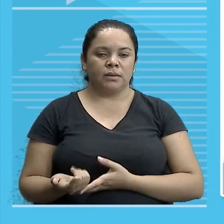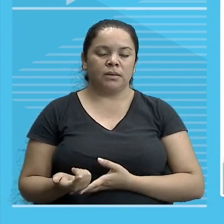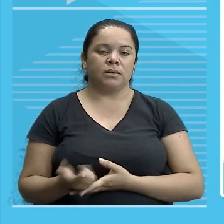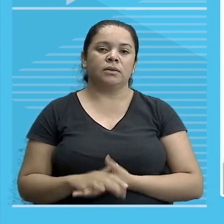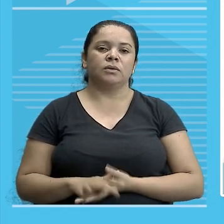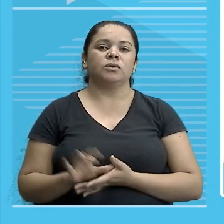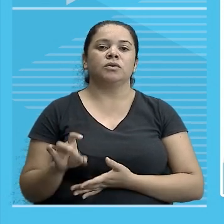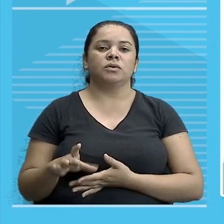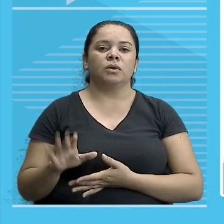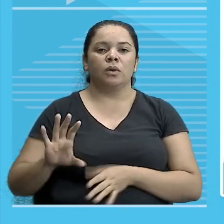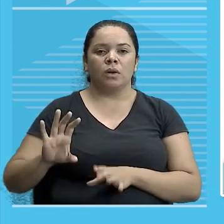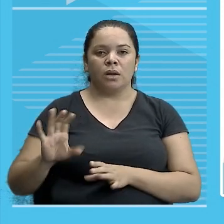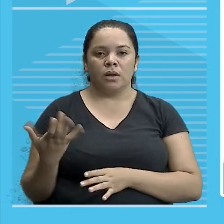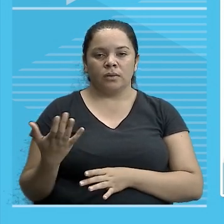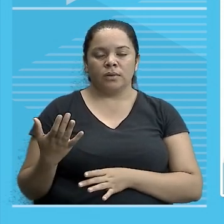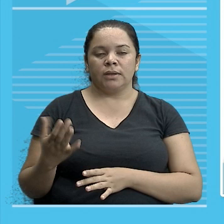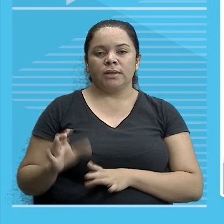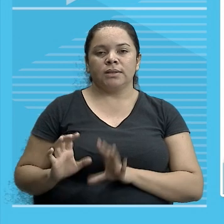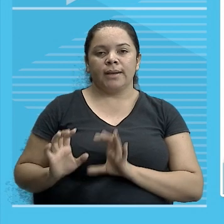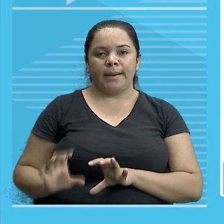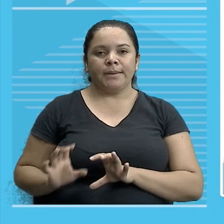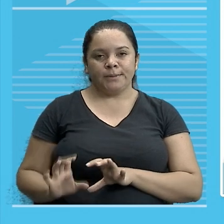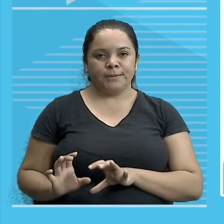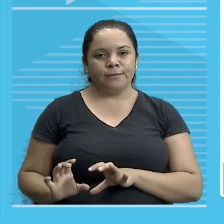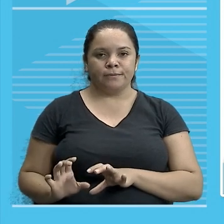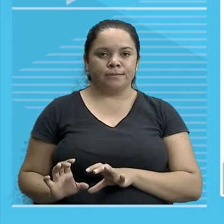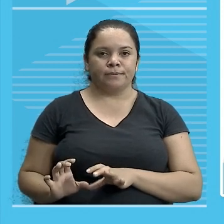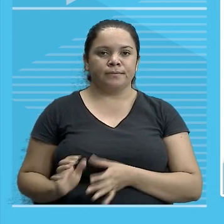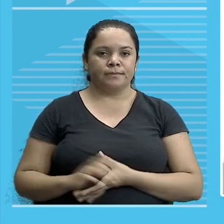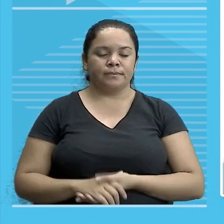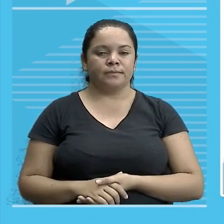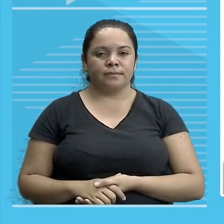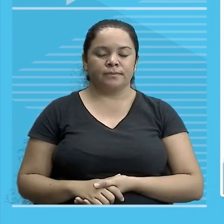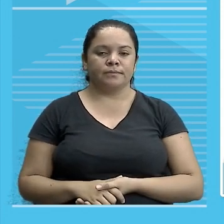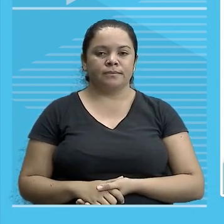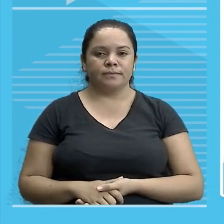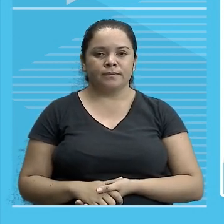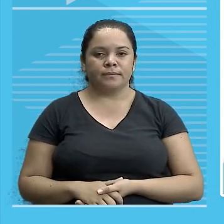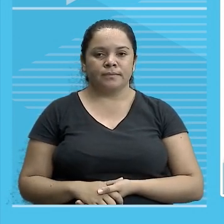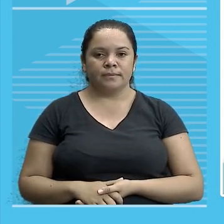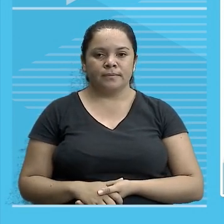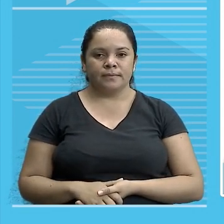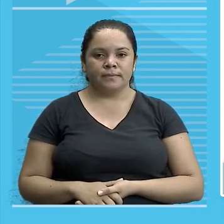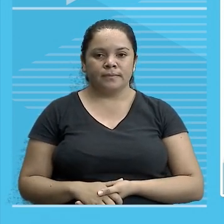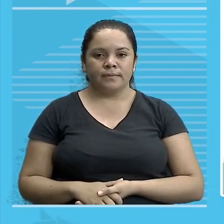tal, tal e tal. Falei três coisinhas e uma delas está aí. 2 minutos e eu volto. Tá já.